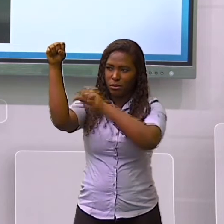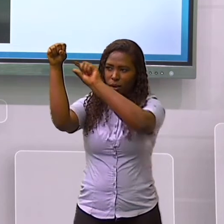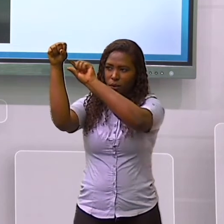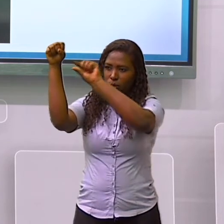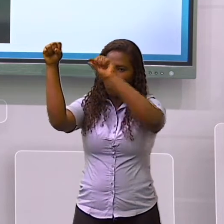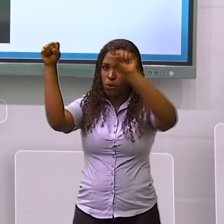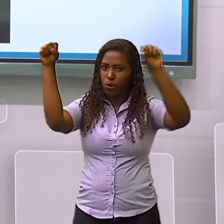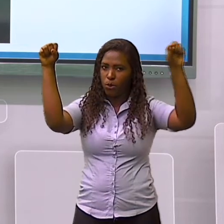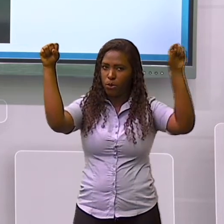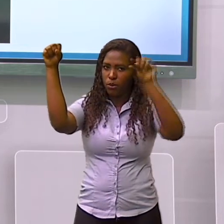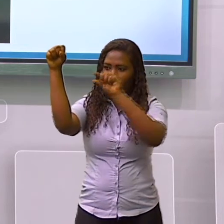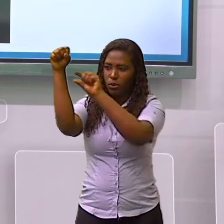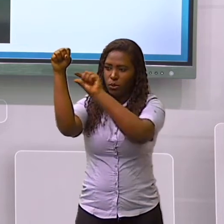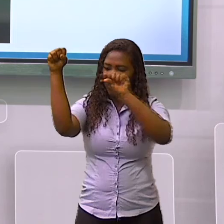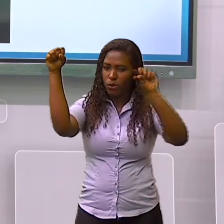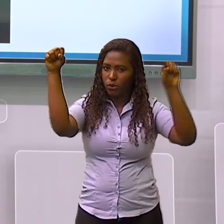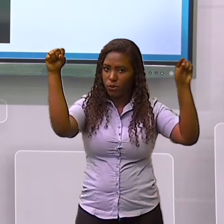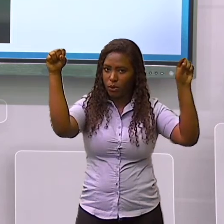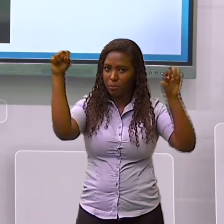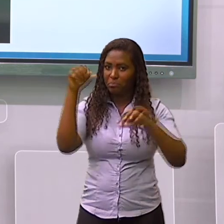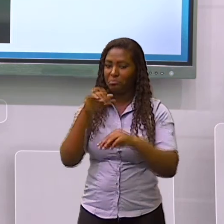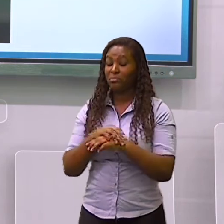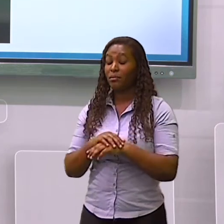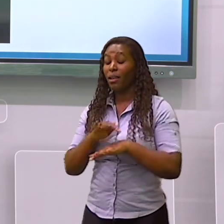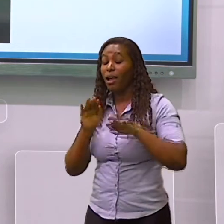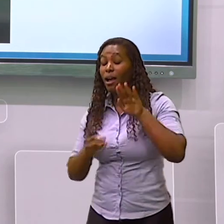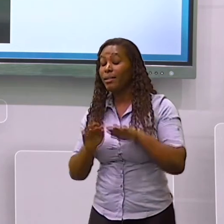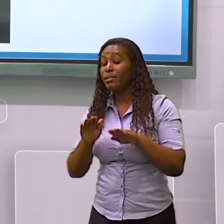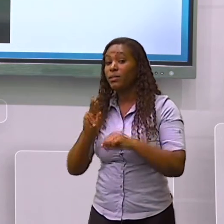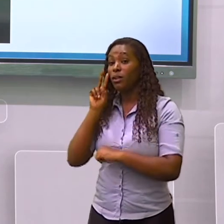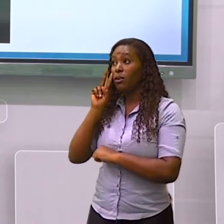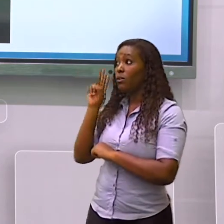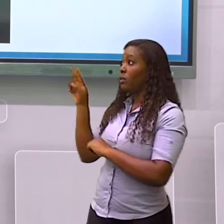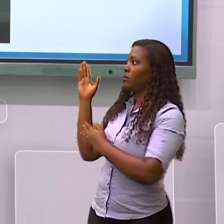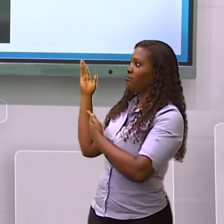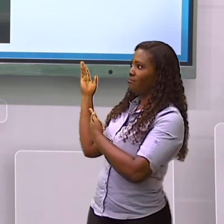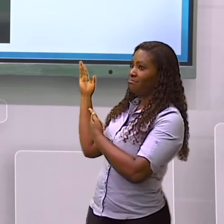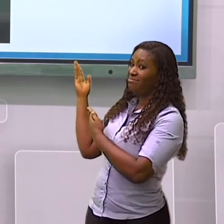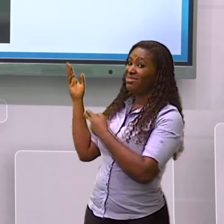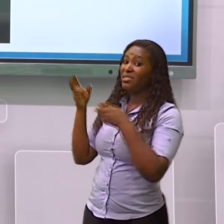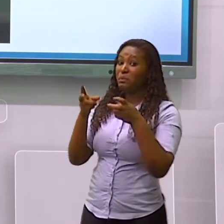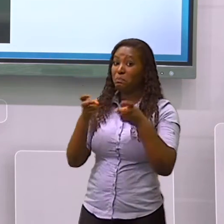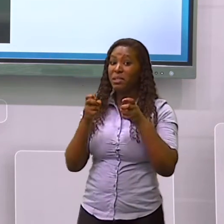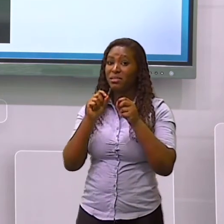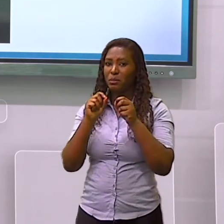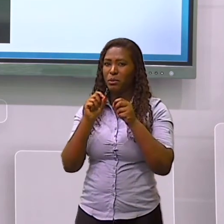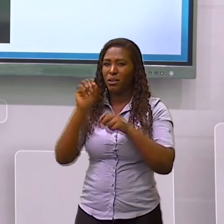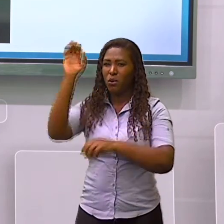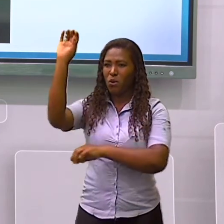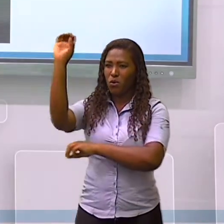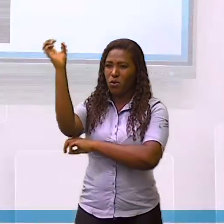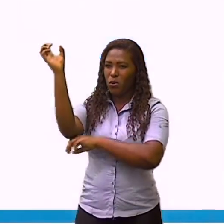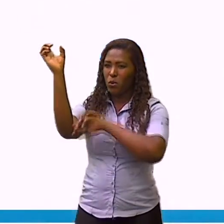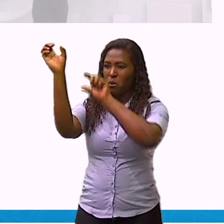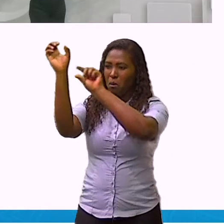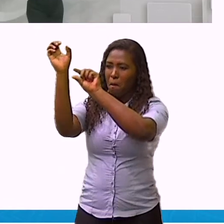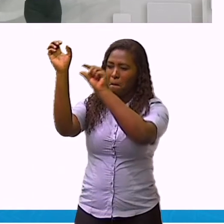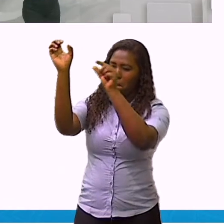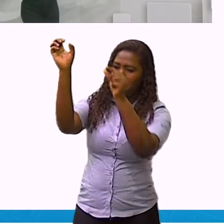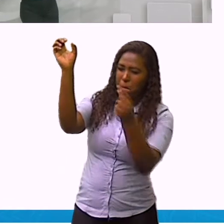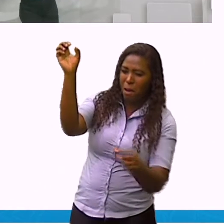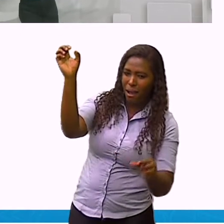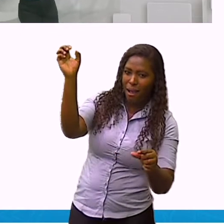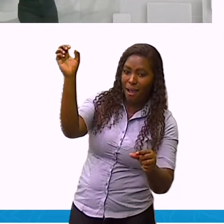e acontece de presenciarmos esse tipo de situação. Um fio elétrico solto, você não